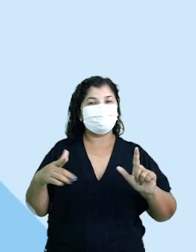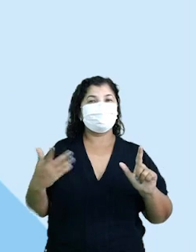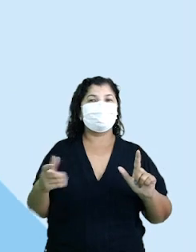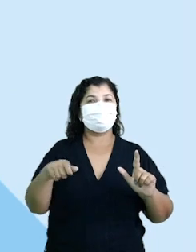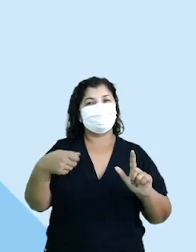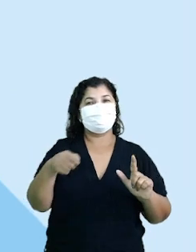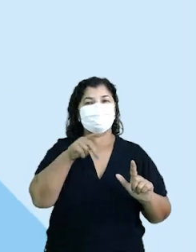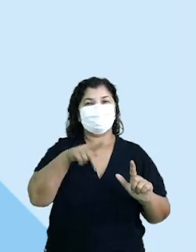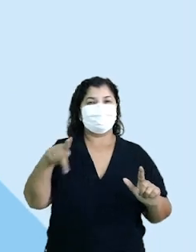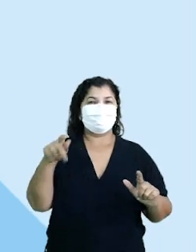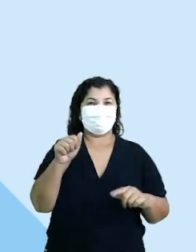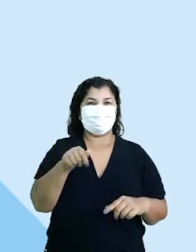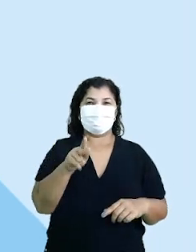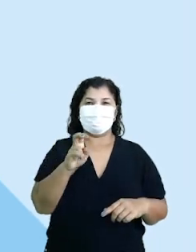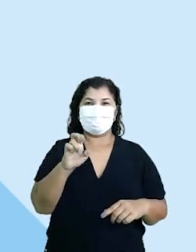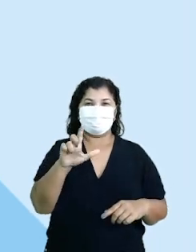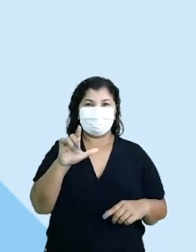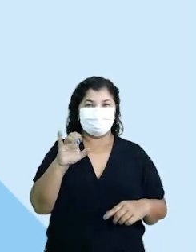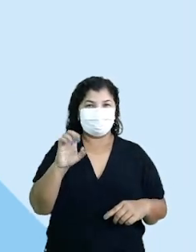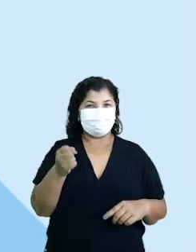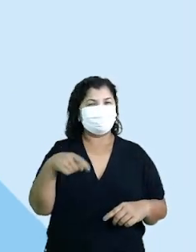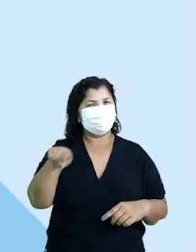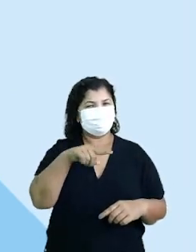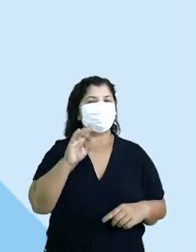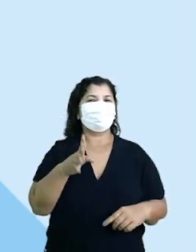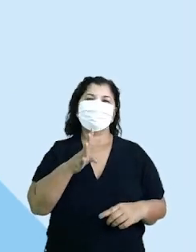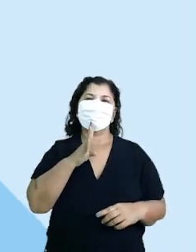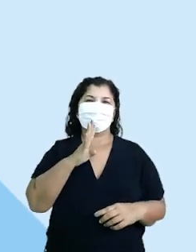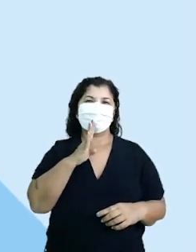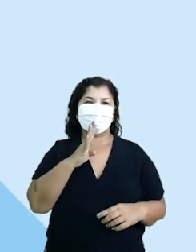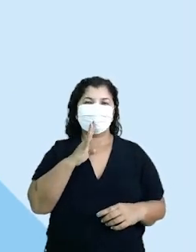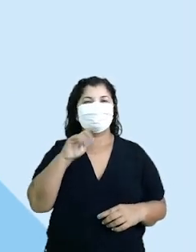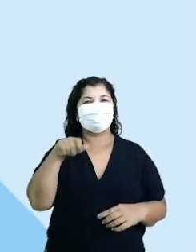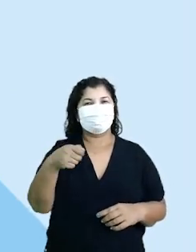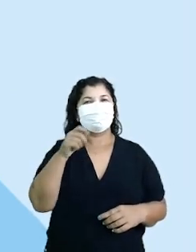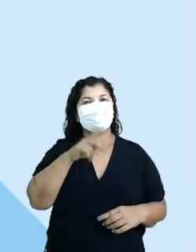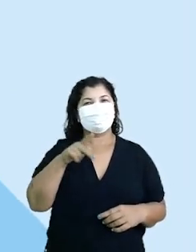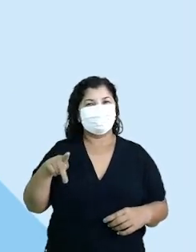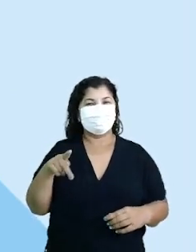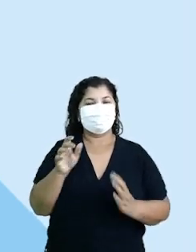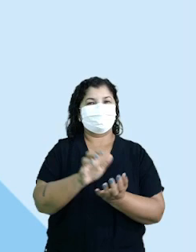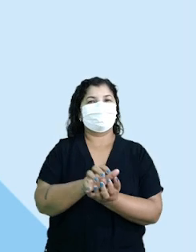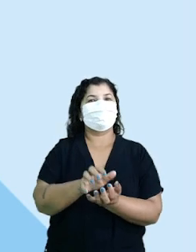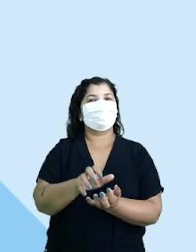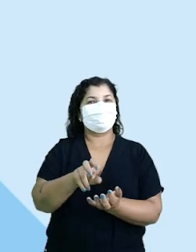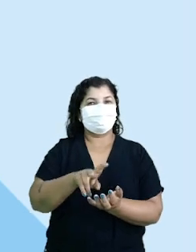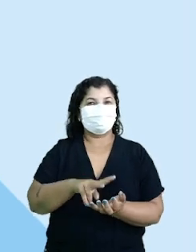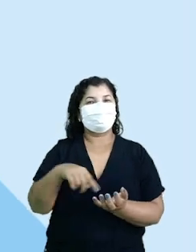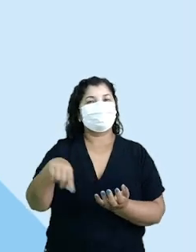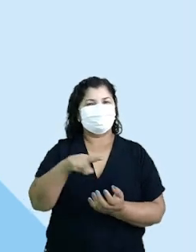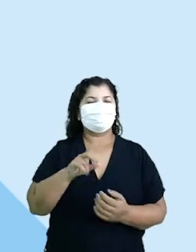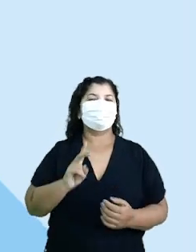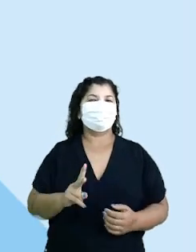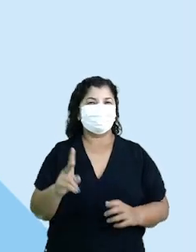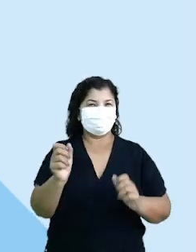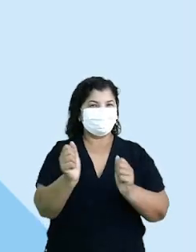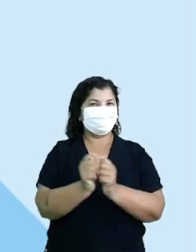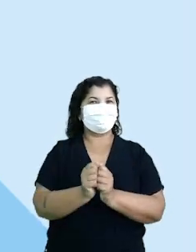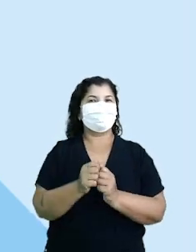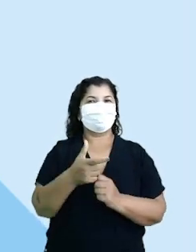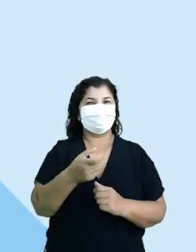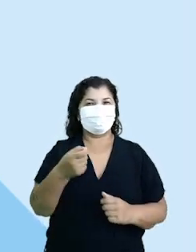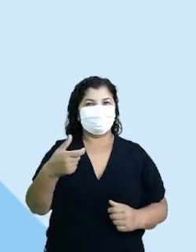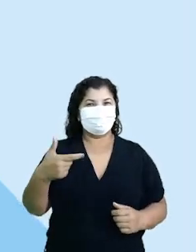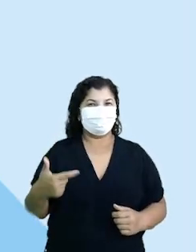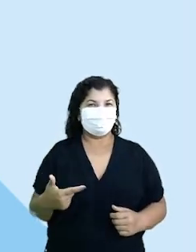Aquiles Cavalcante, acredito que você já me conheça, sou um dos professores aqui do EducaPE e continuamos juntos aí em